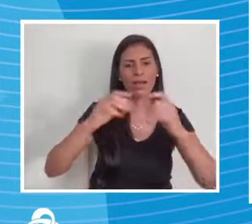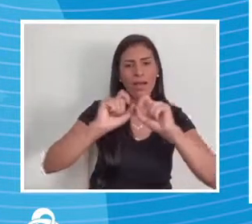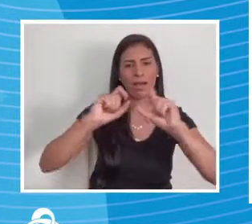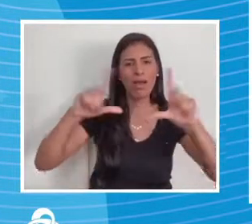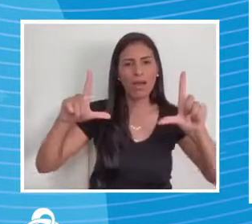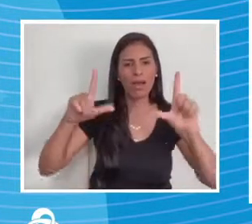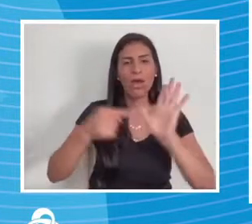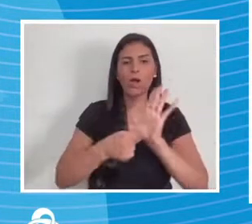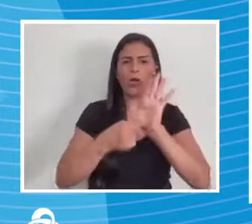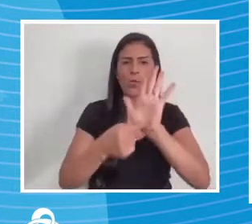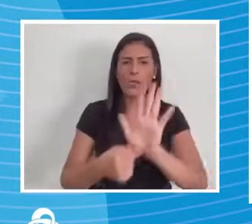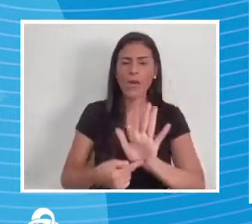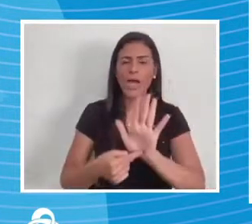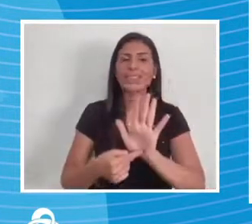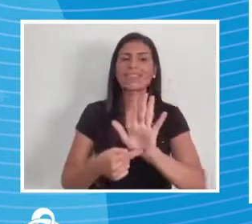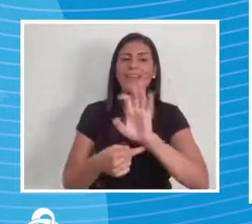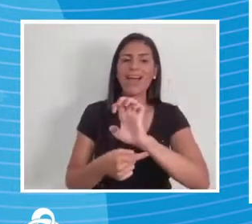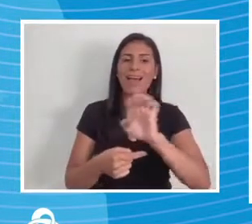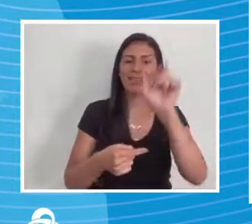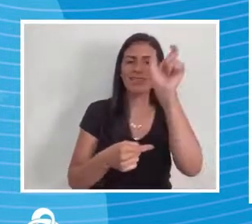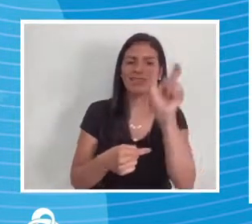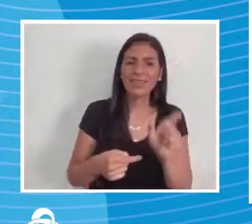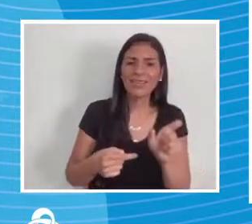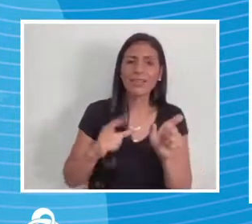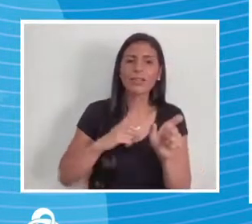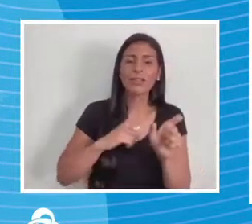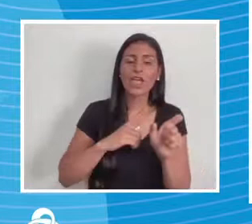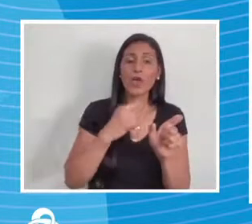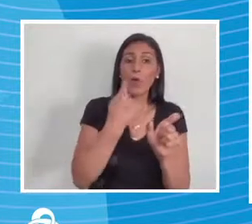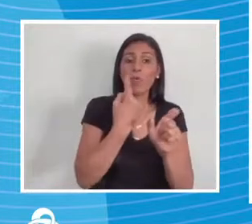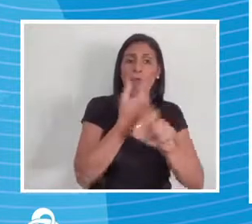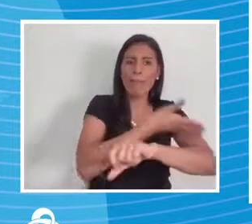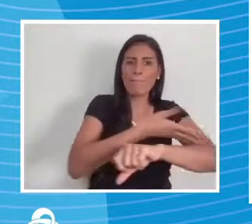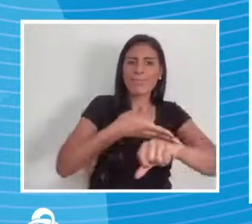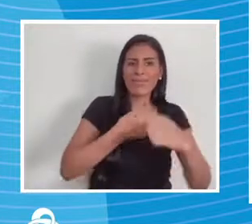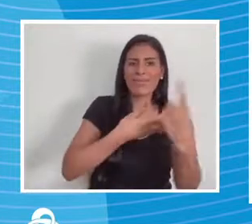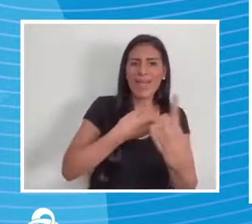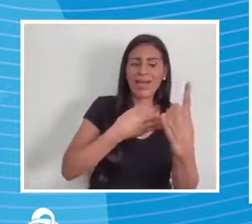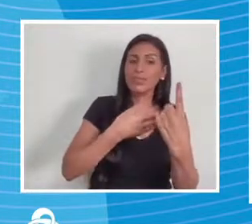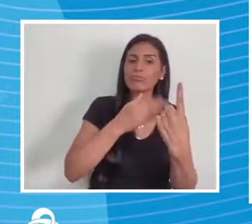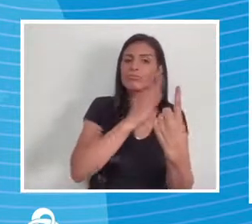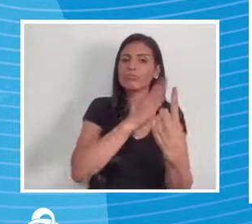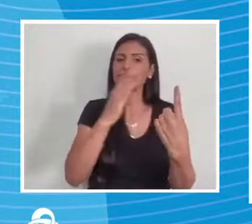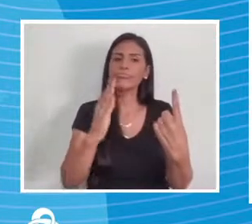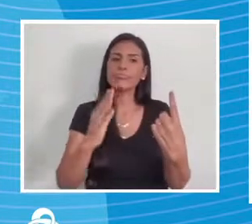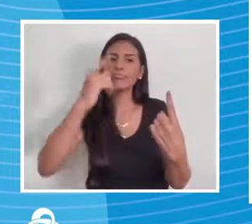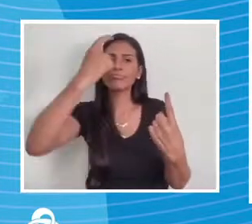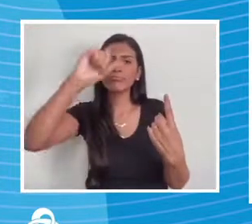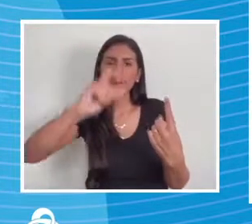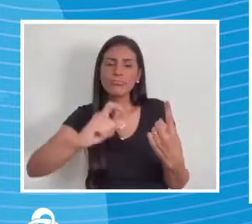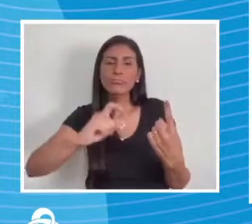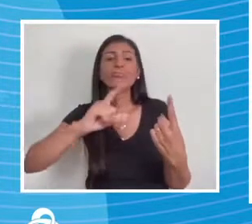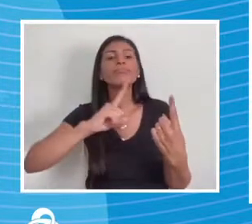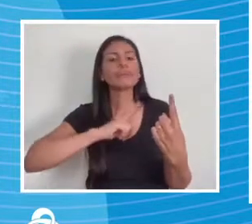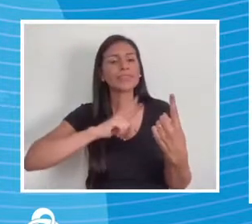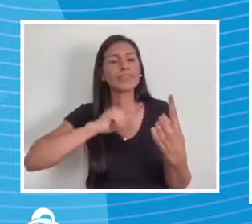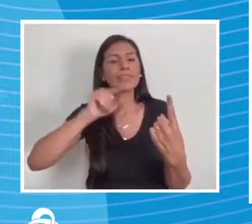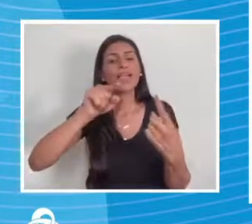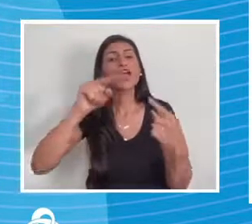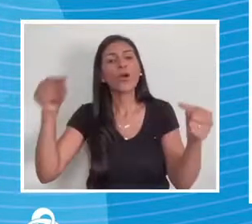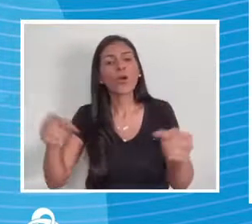habilidade isolada, e temos agora um conjunto de objetos de conhecimento que são acessados por essa avaliação diagnóstica.